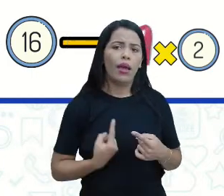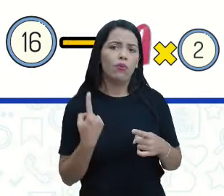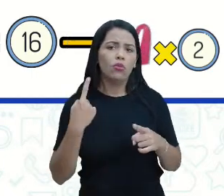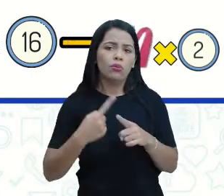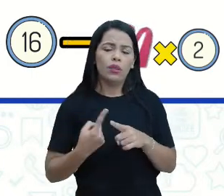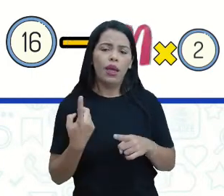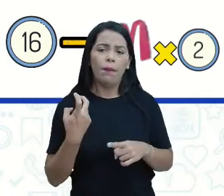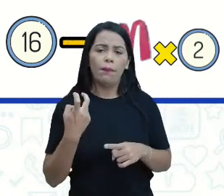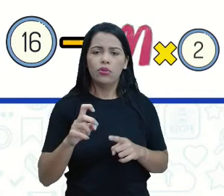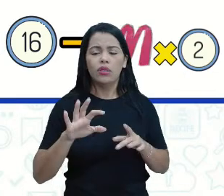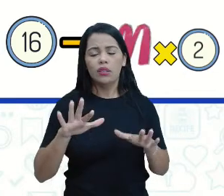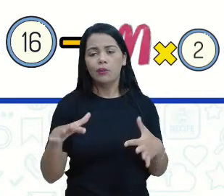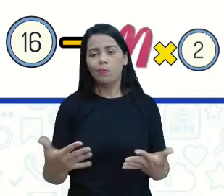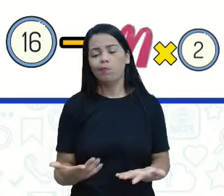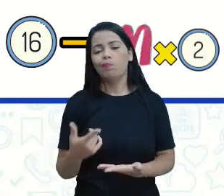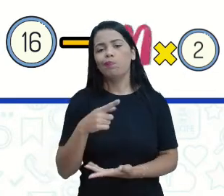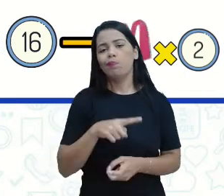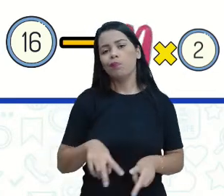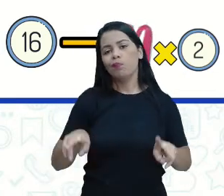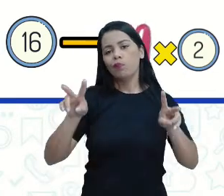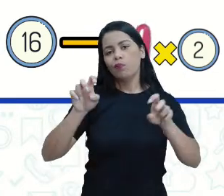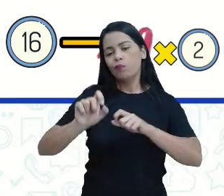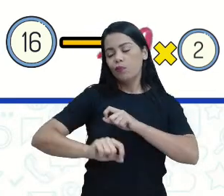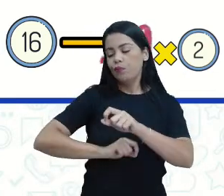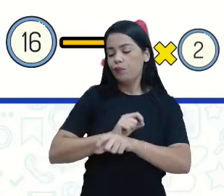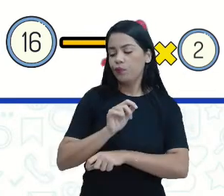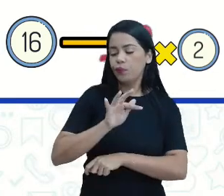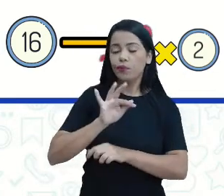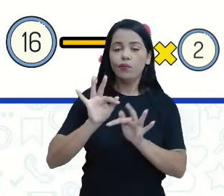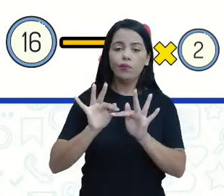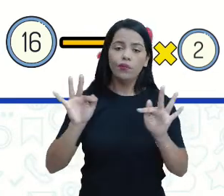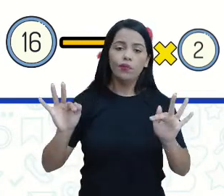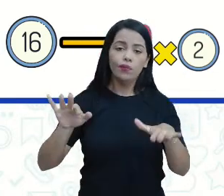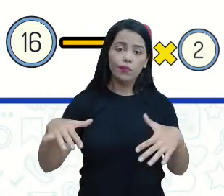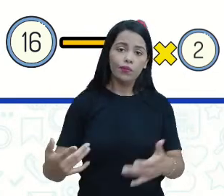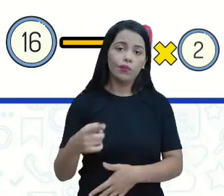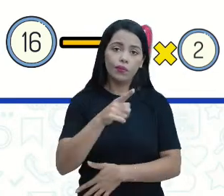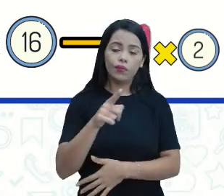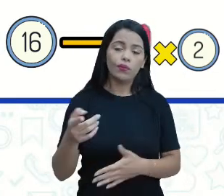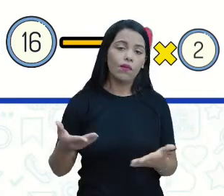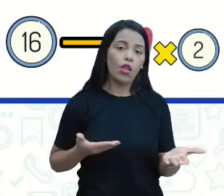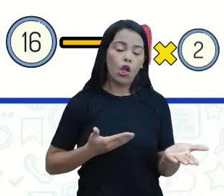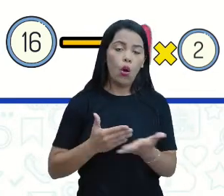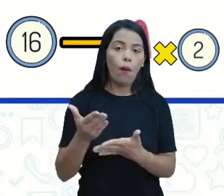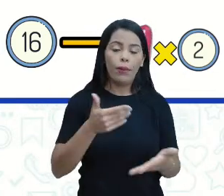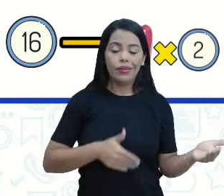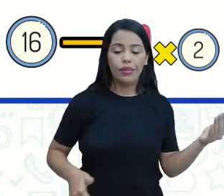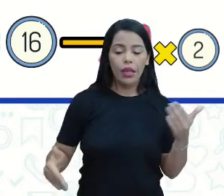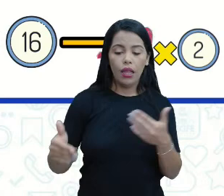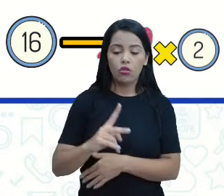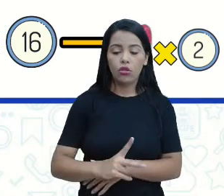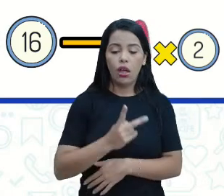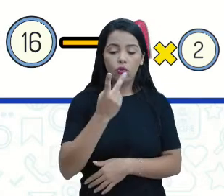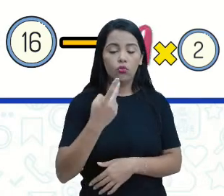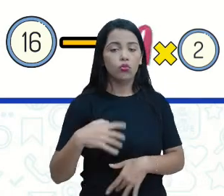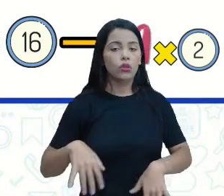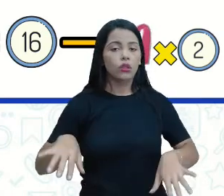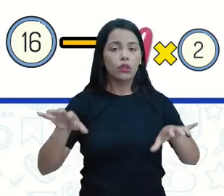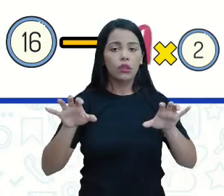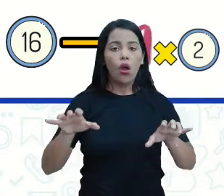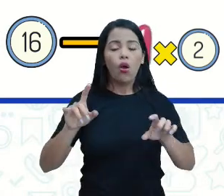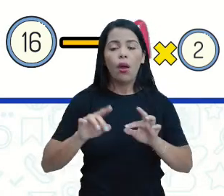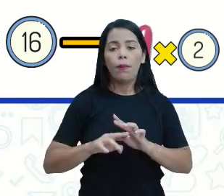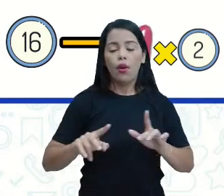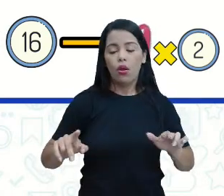Então, essa questão aí das funções, quando você começa a relacionar duas grandezas, e essas duas